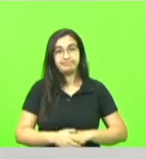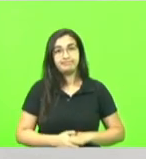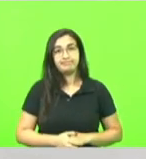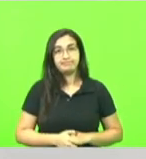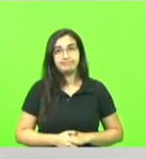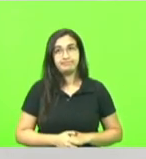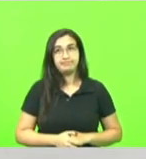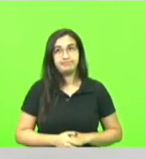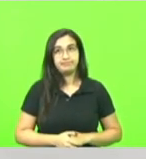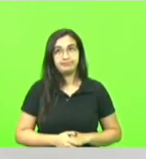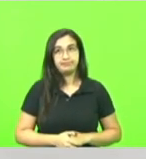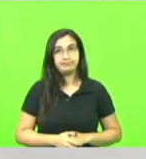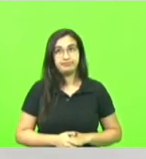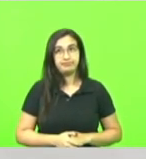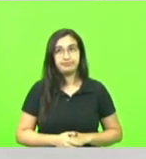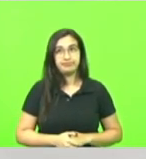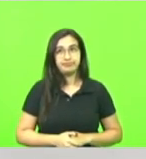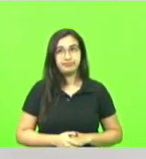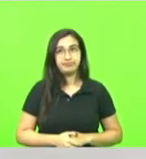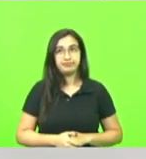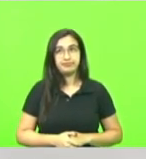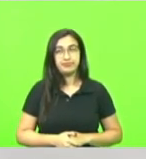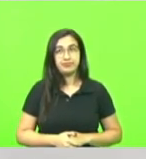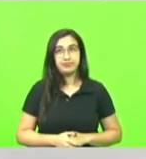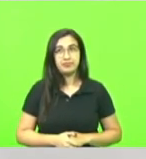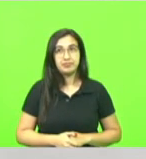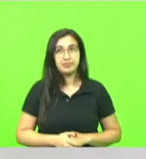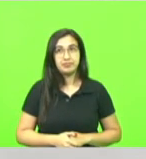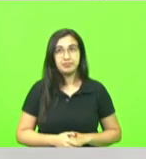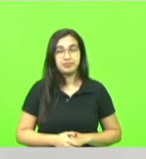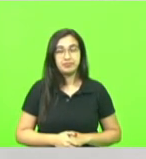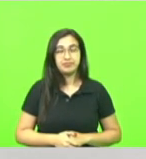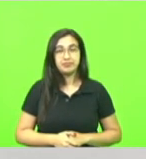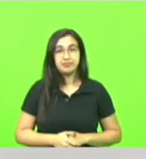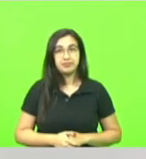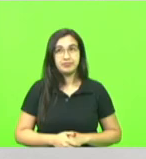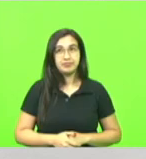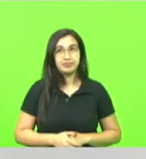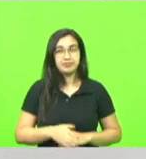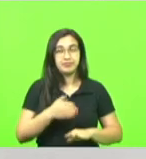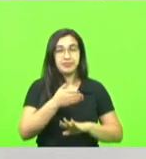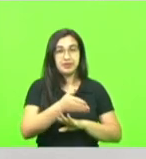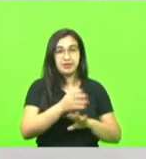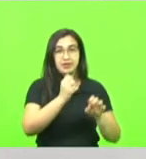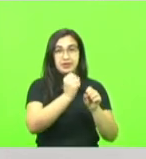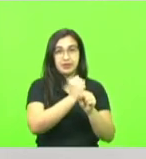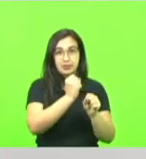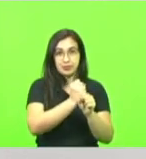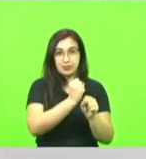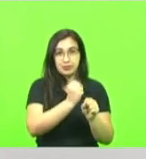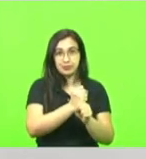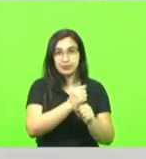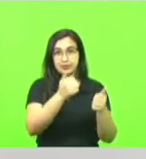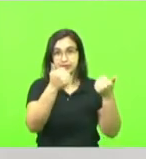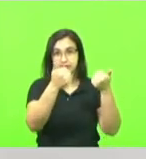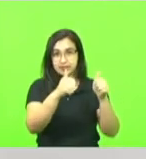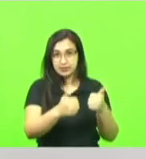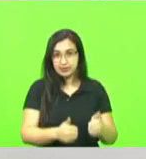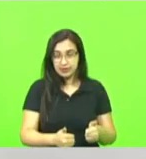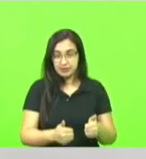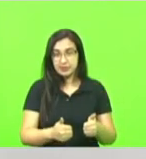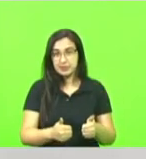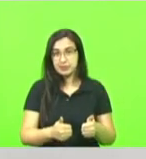atrair esse investimento, que é a construção dessa estátua lá